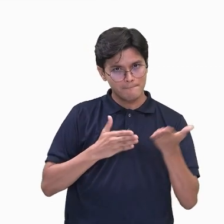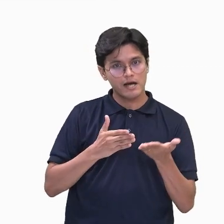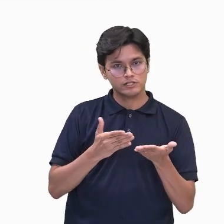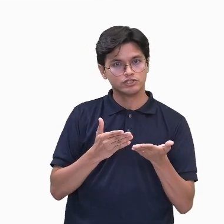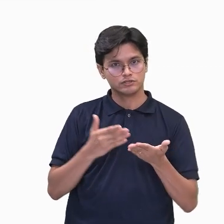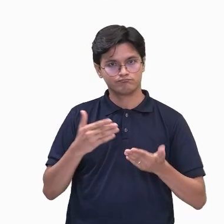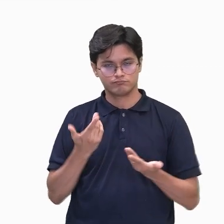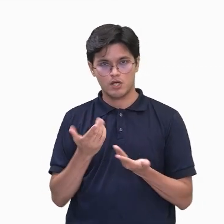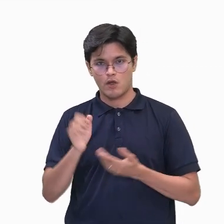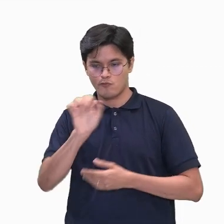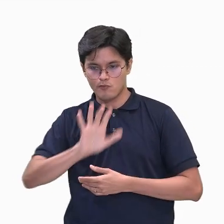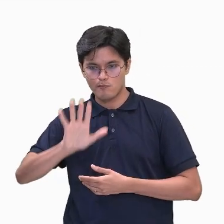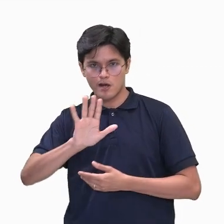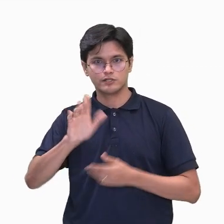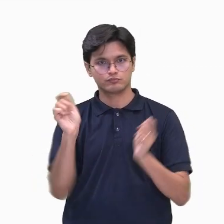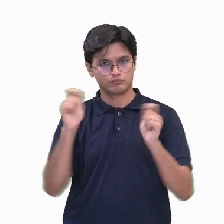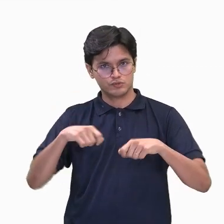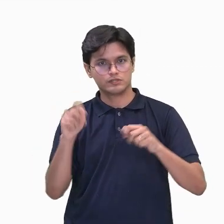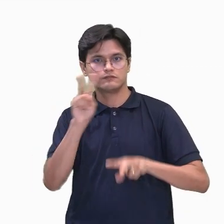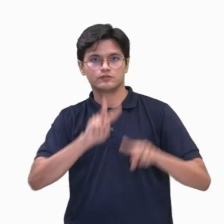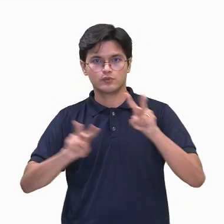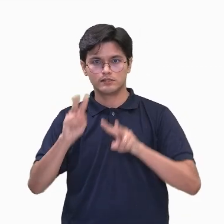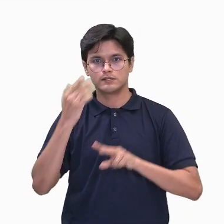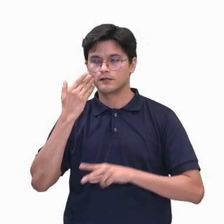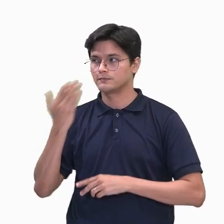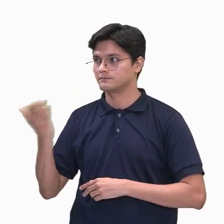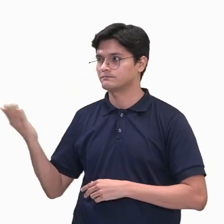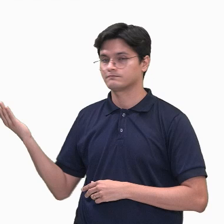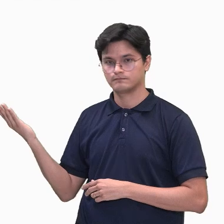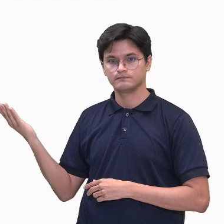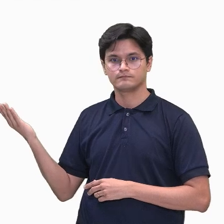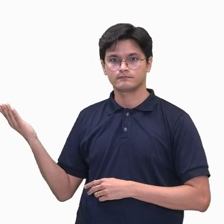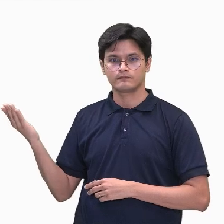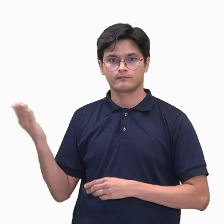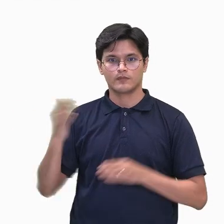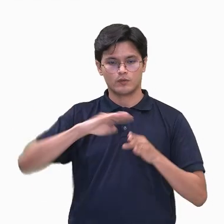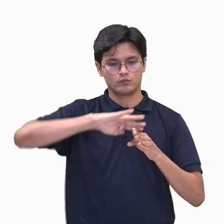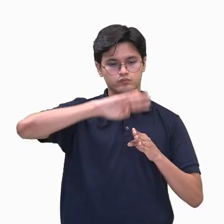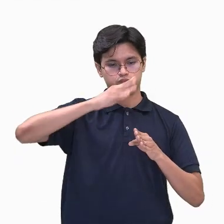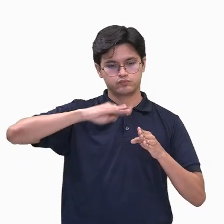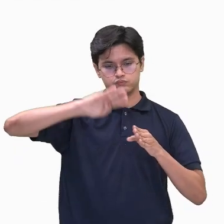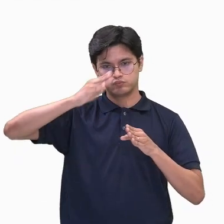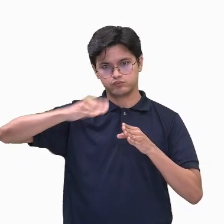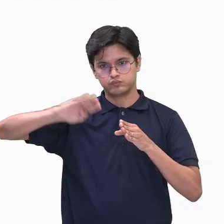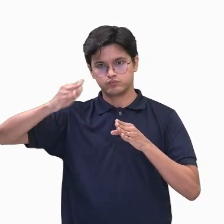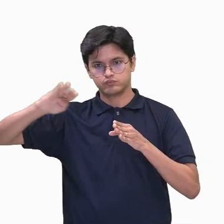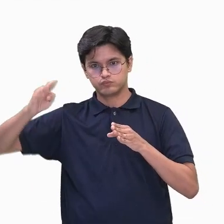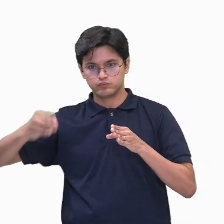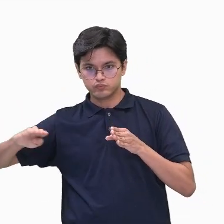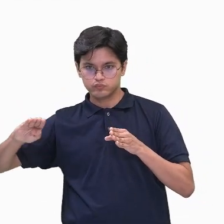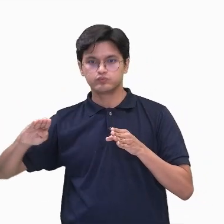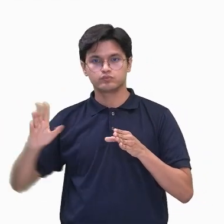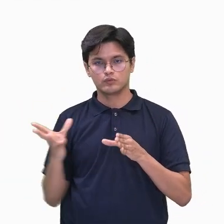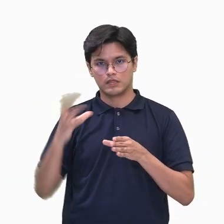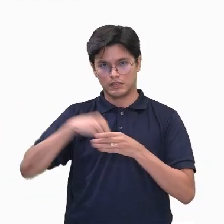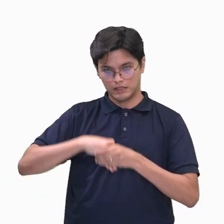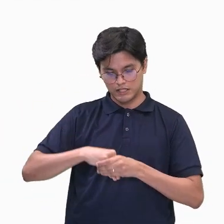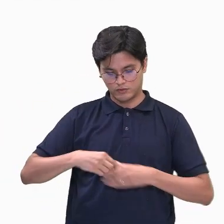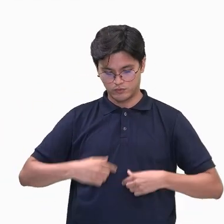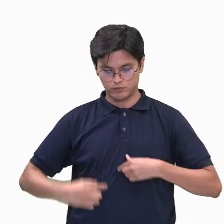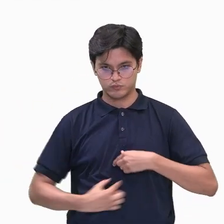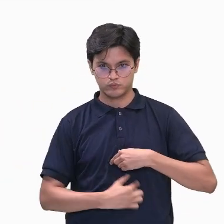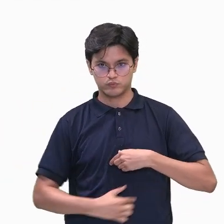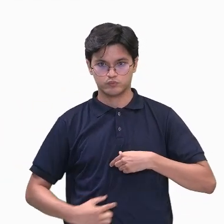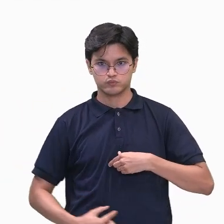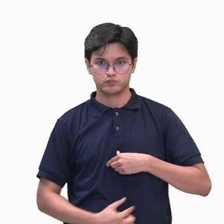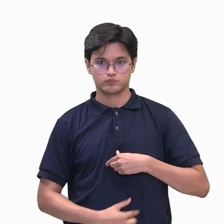onde a gente consegue visualizar essas vilosidades, né, essas microvilosidades do intestino delgado. É por aí que vão